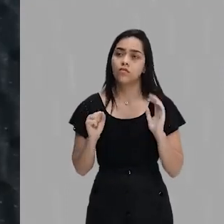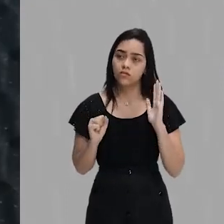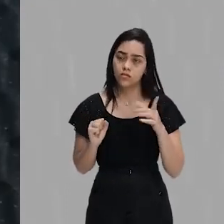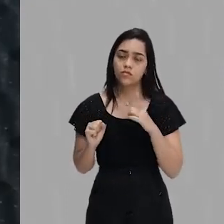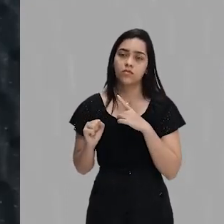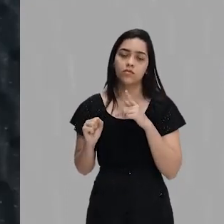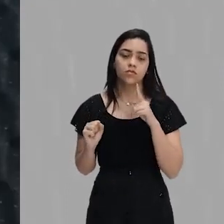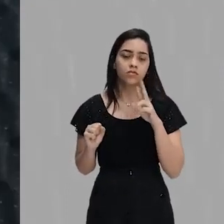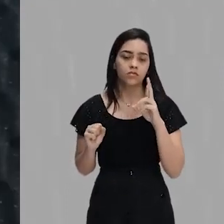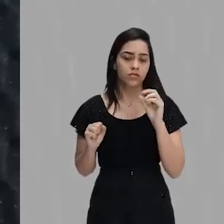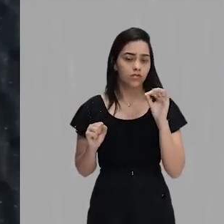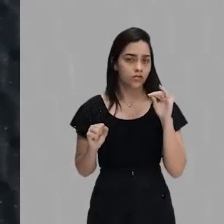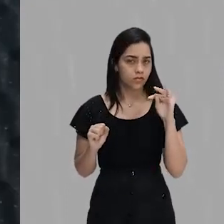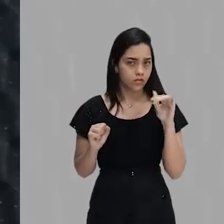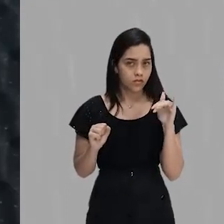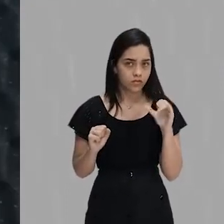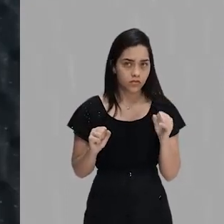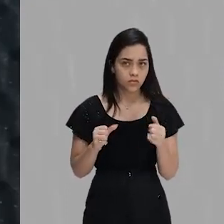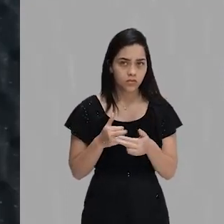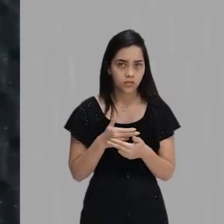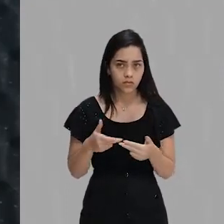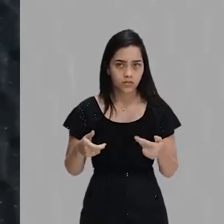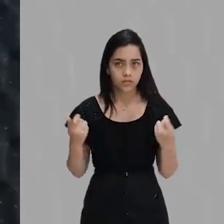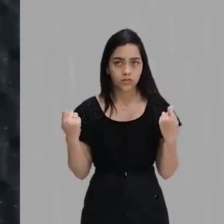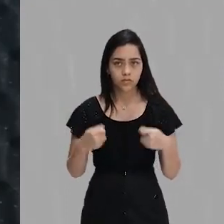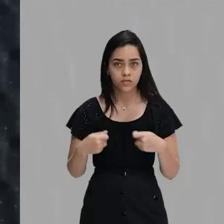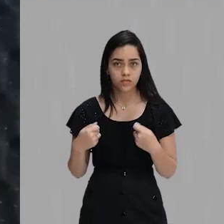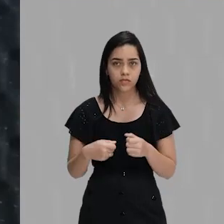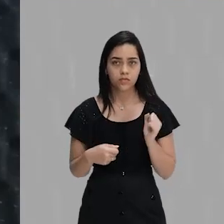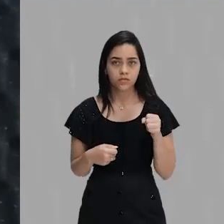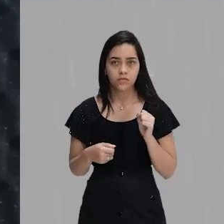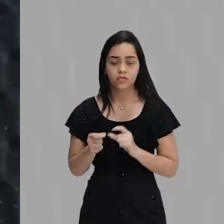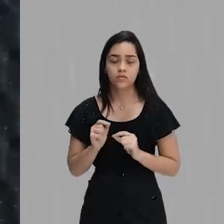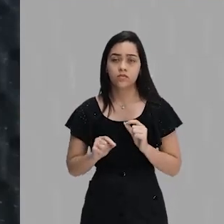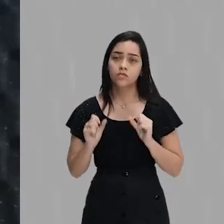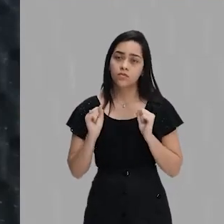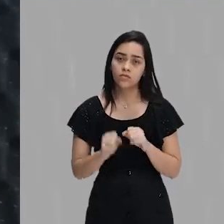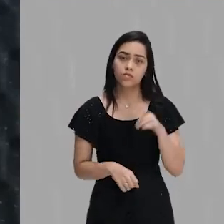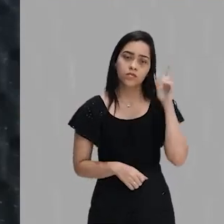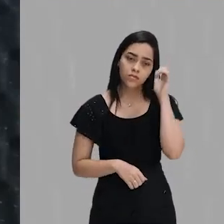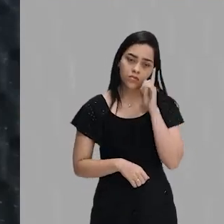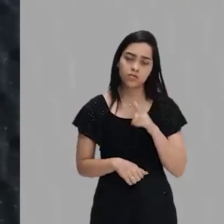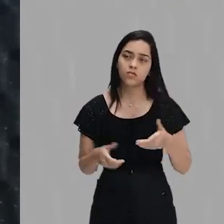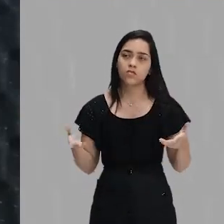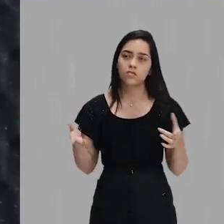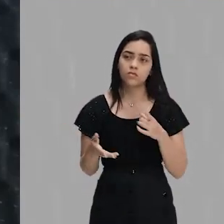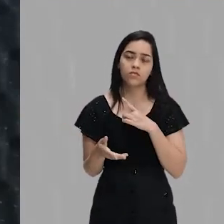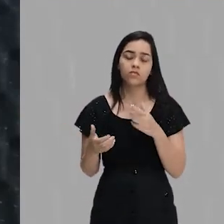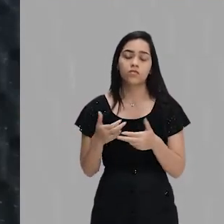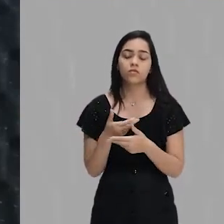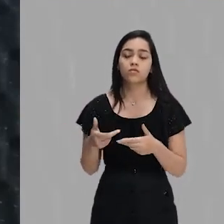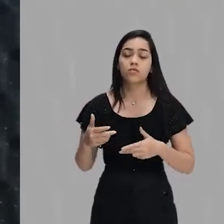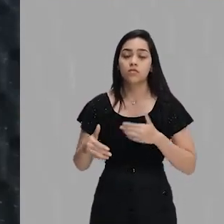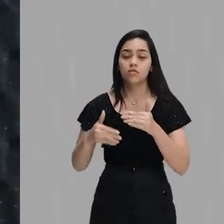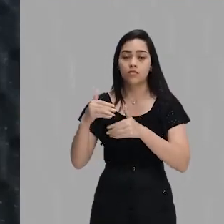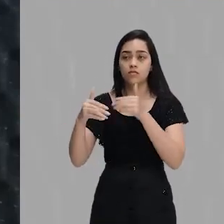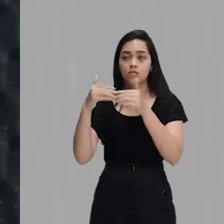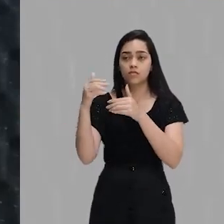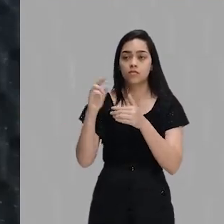tem proteínas, bastante enzimas necessárias para que ela consiga agora sofrer o processo